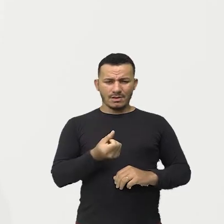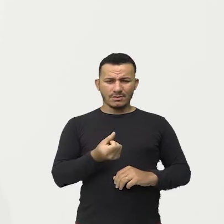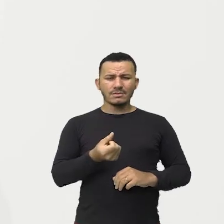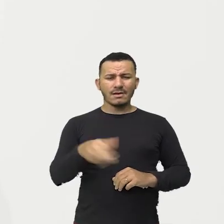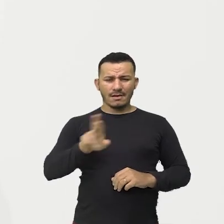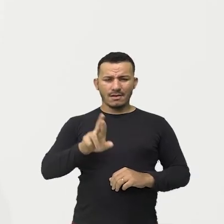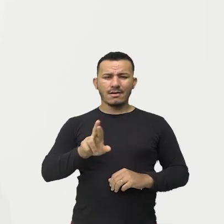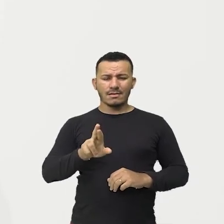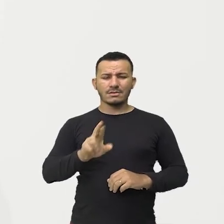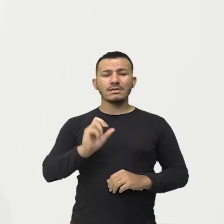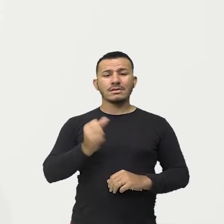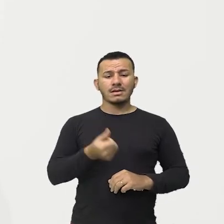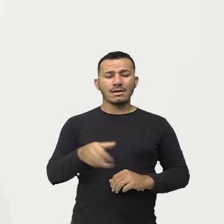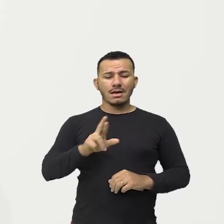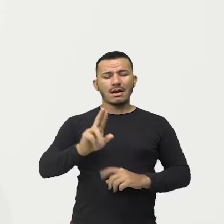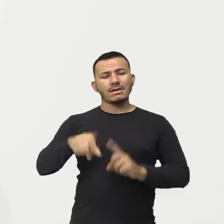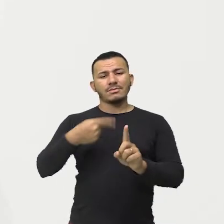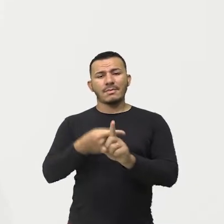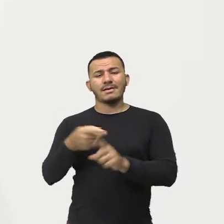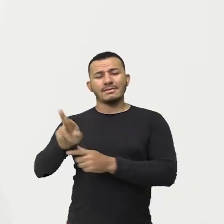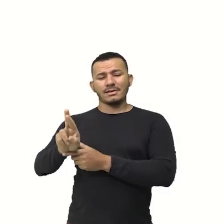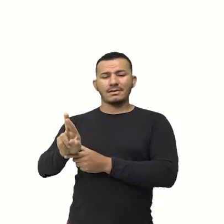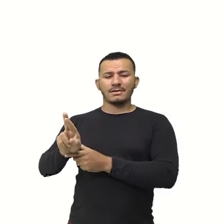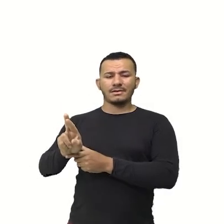R$6 mais R.